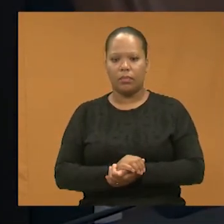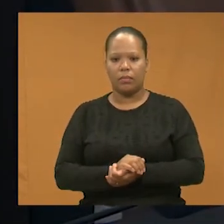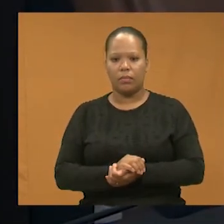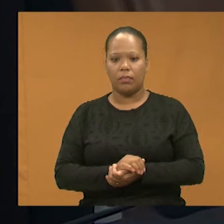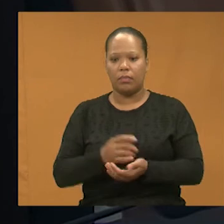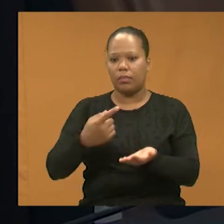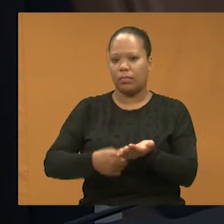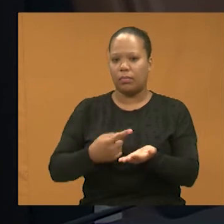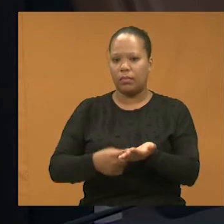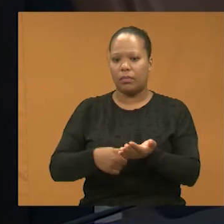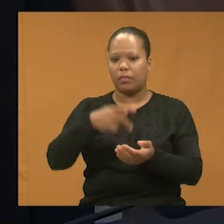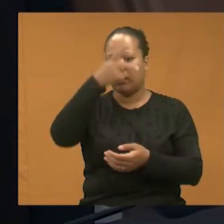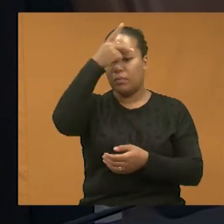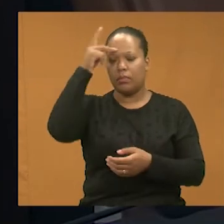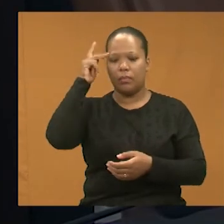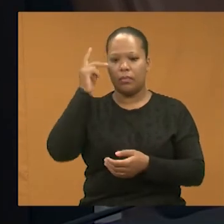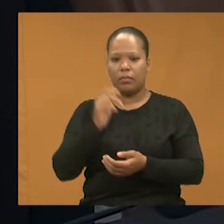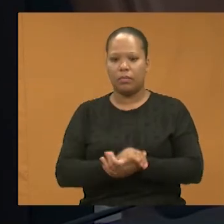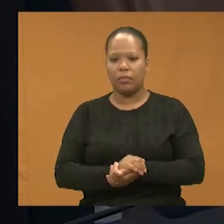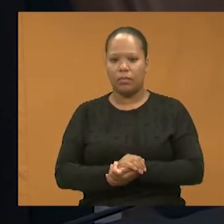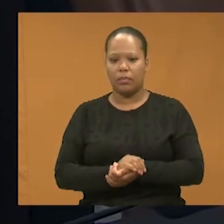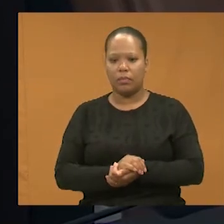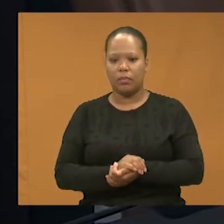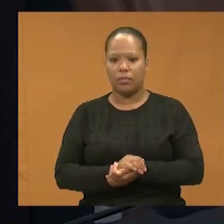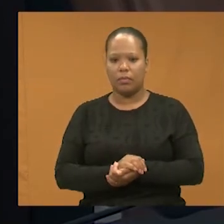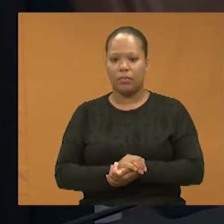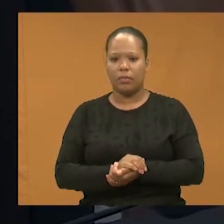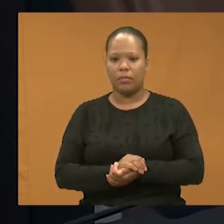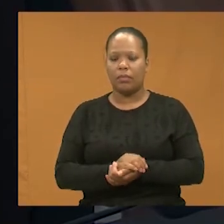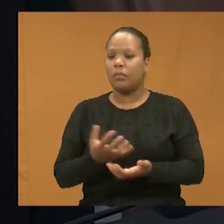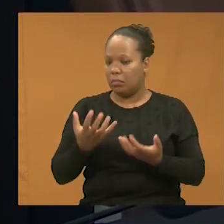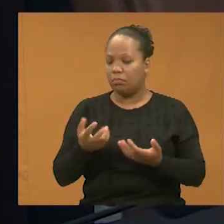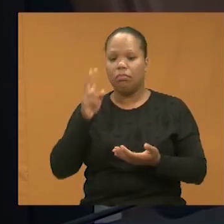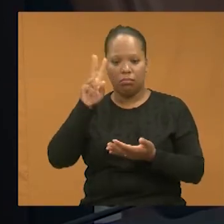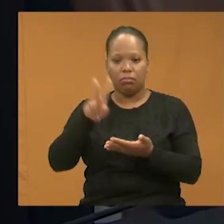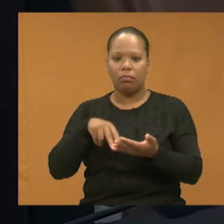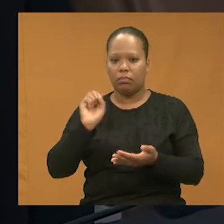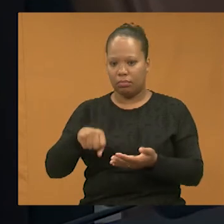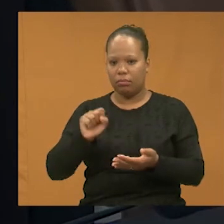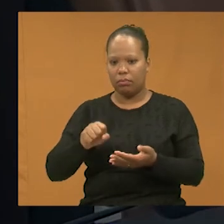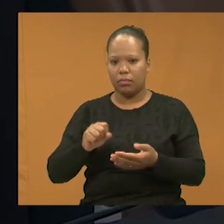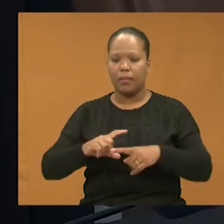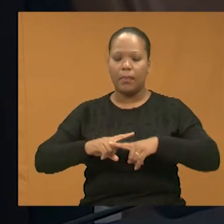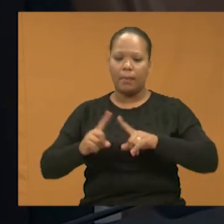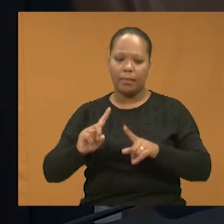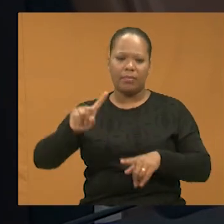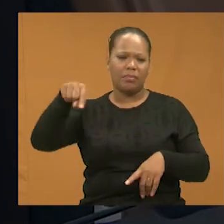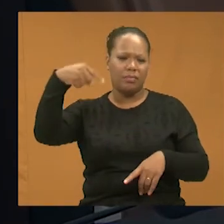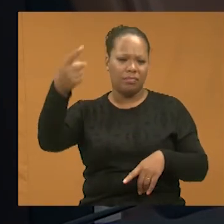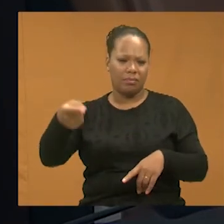compromisso das pessoas que vieram aqui. Pode ser, eu sou favorável que leia assim, que é interessante, mas que fosse